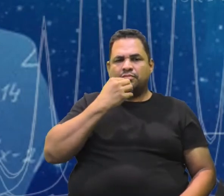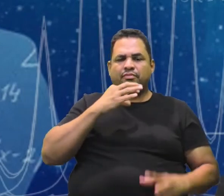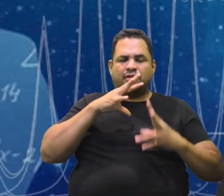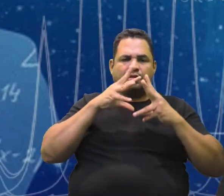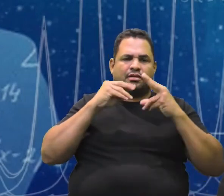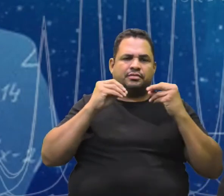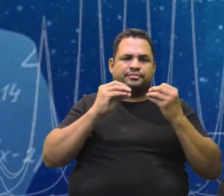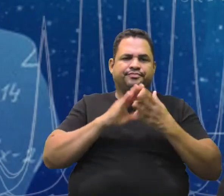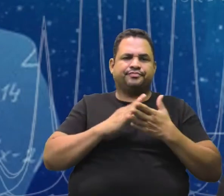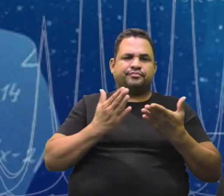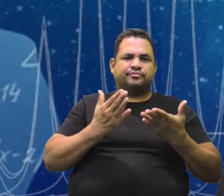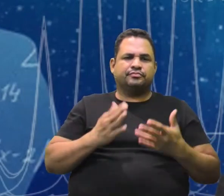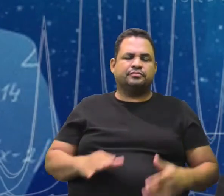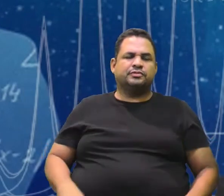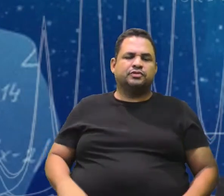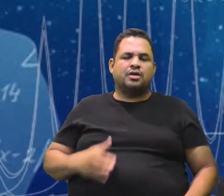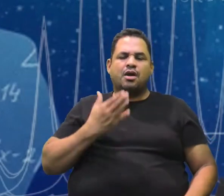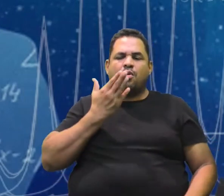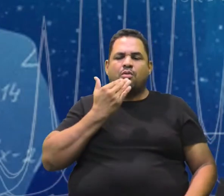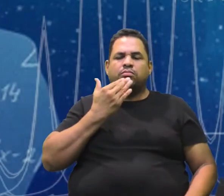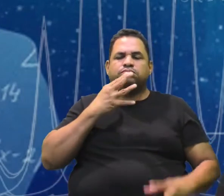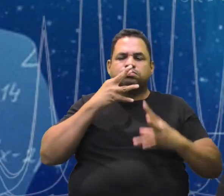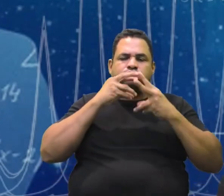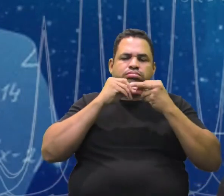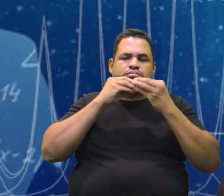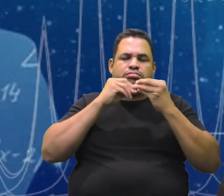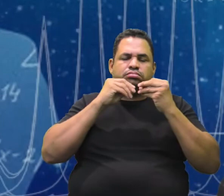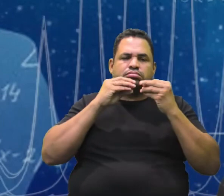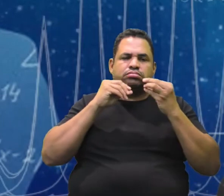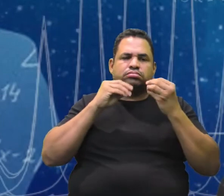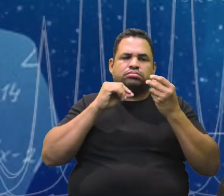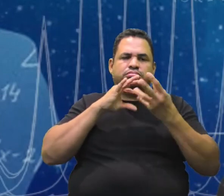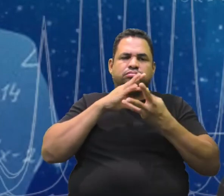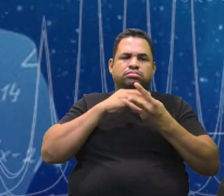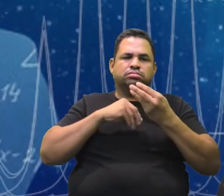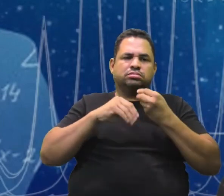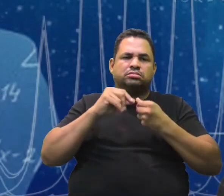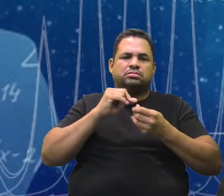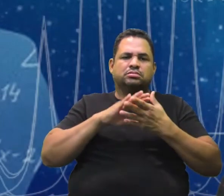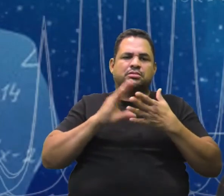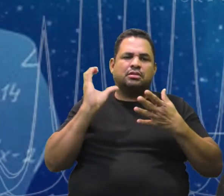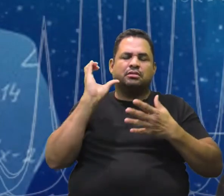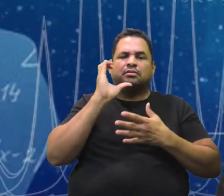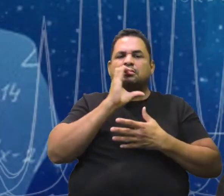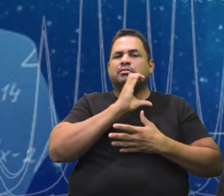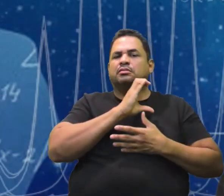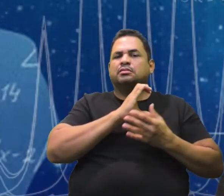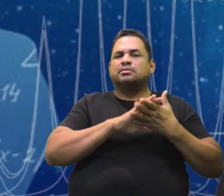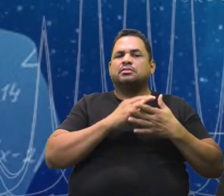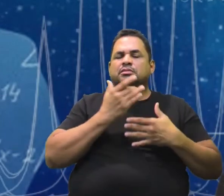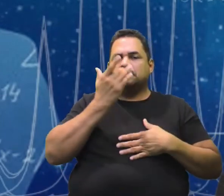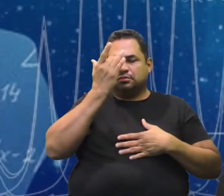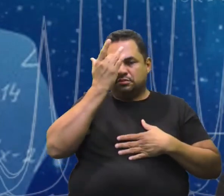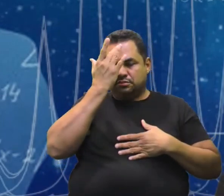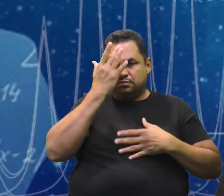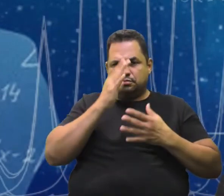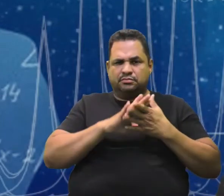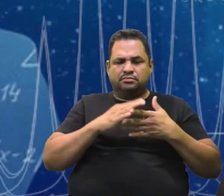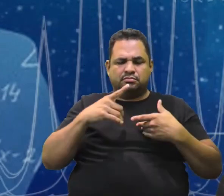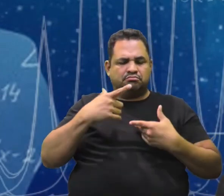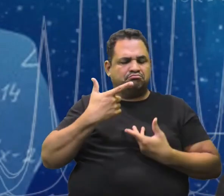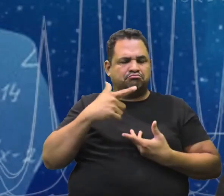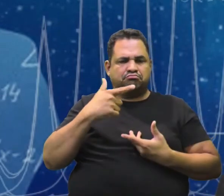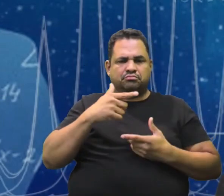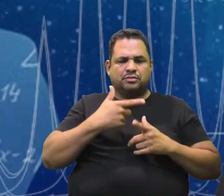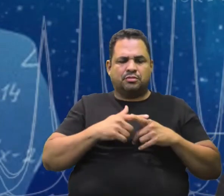degradar os alimentos, ajudar os alimentos a se decompor mais rapidamente ou mais facilmente, para não